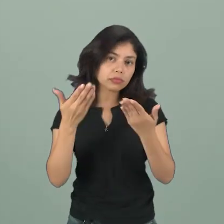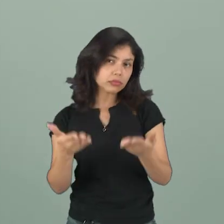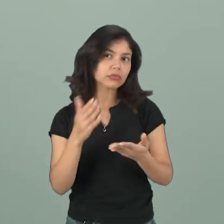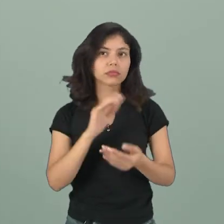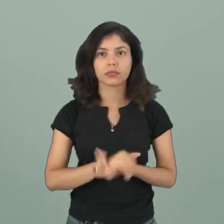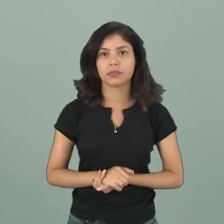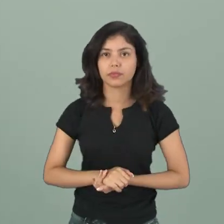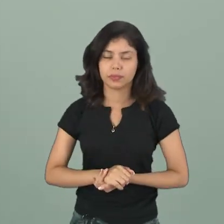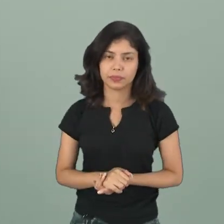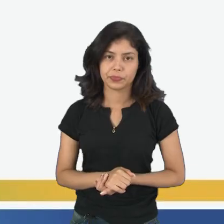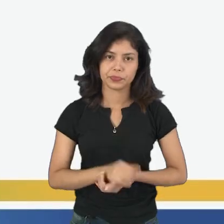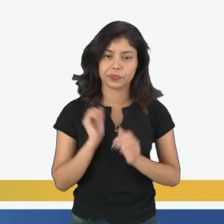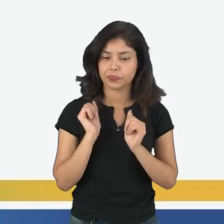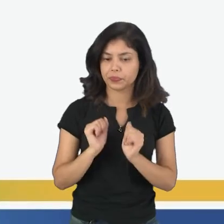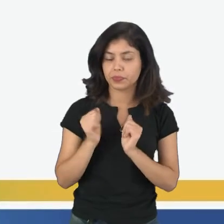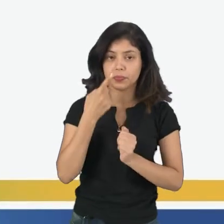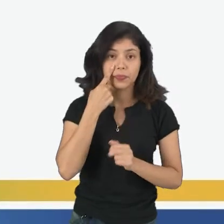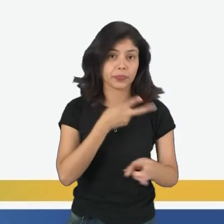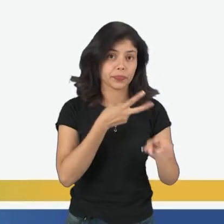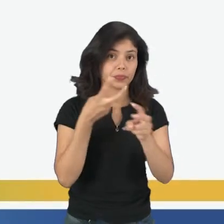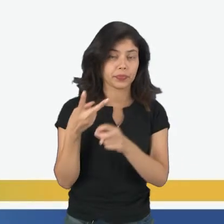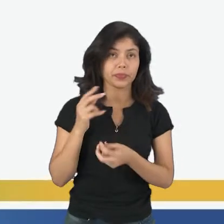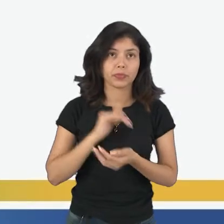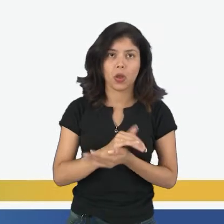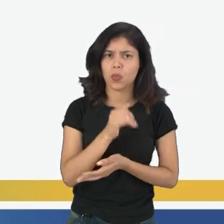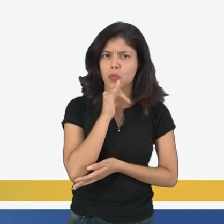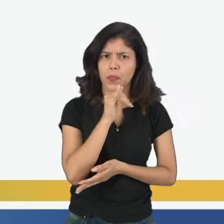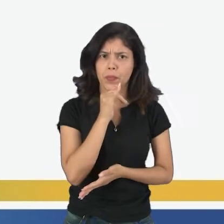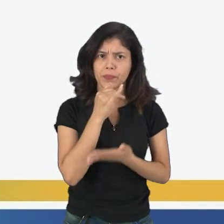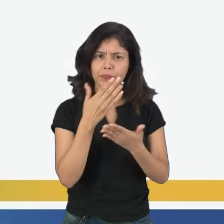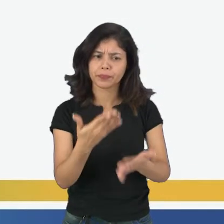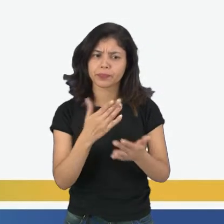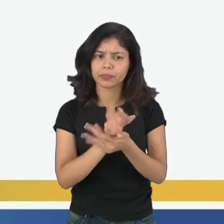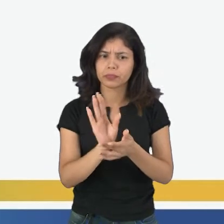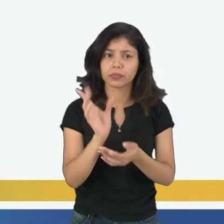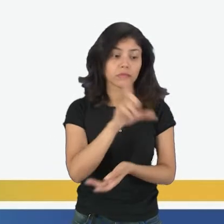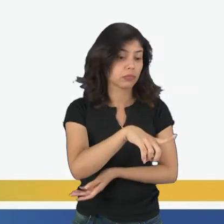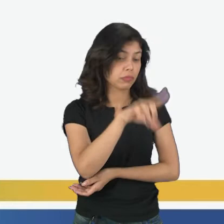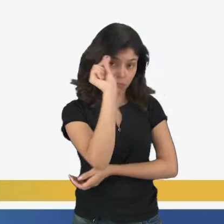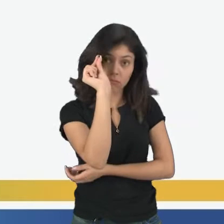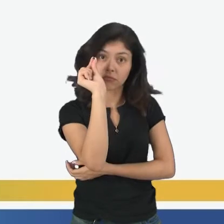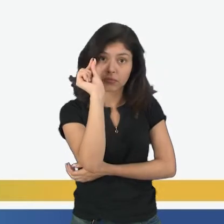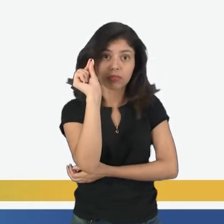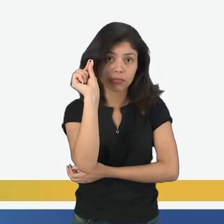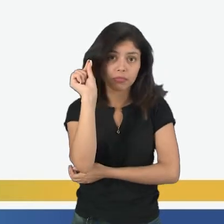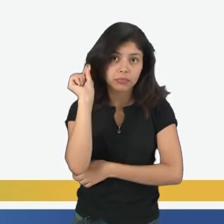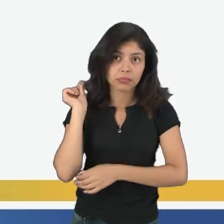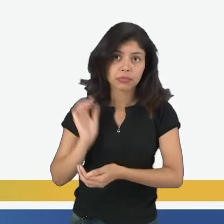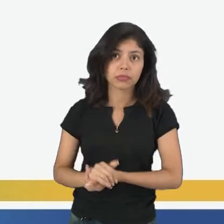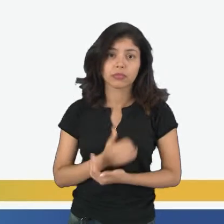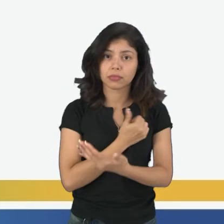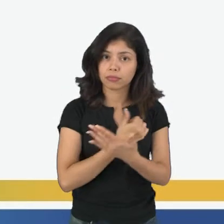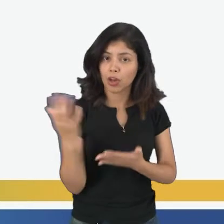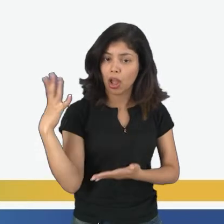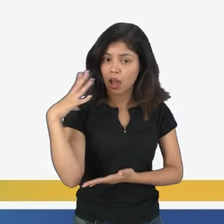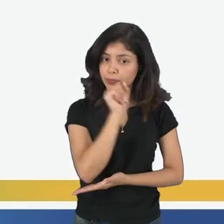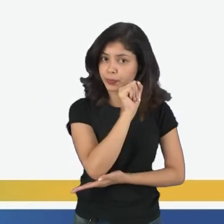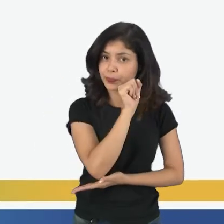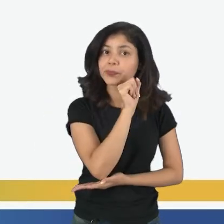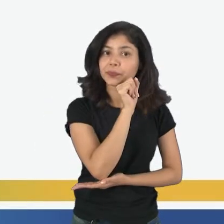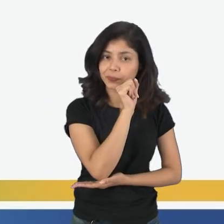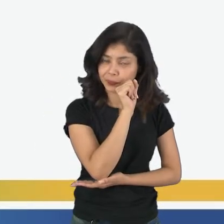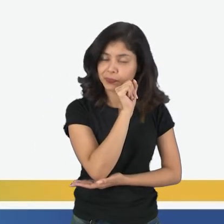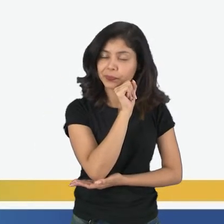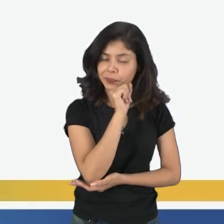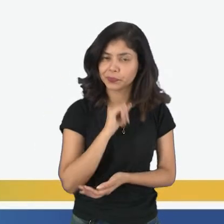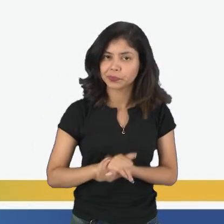aí podemos observar um exemplo clássico que eu escolhi aí, que também pode ser uma ação rápida e